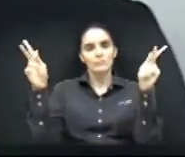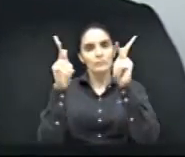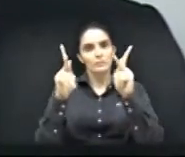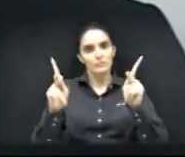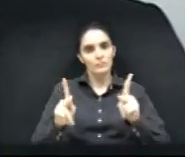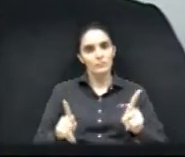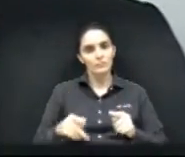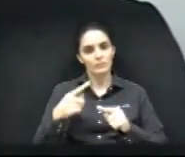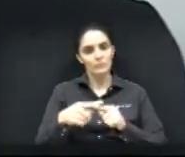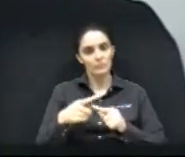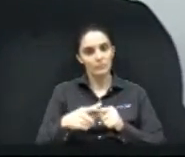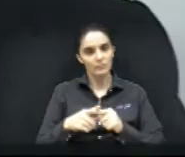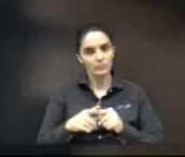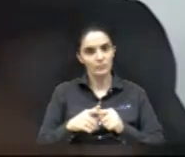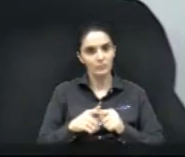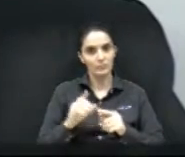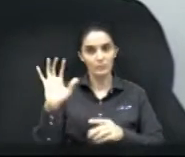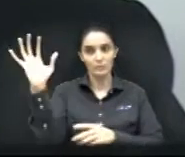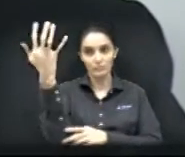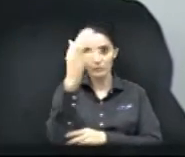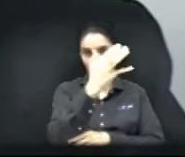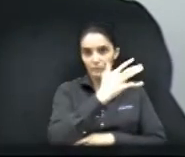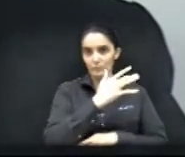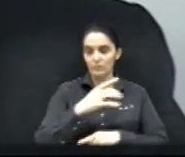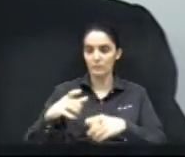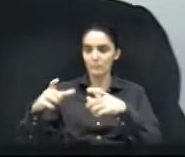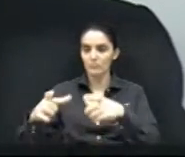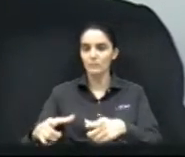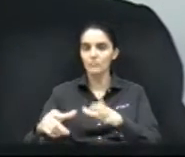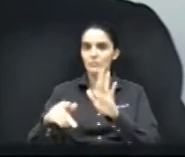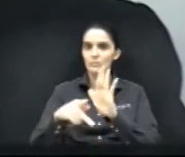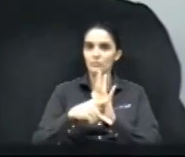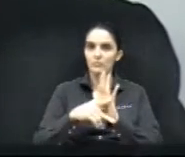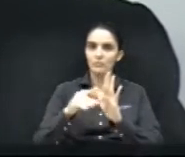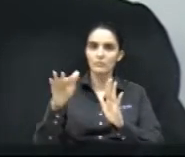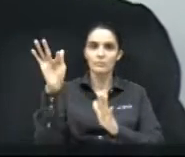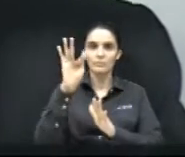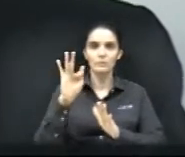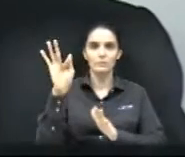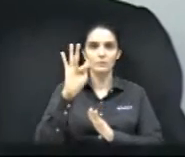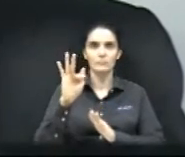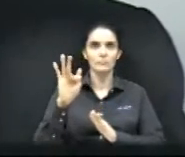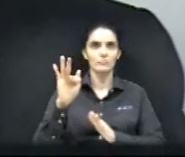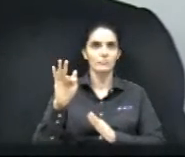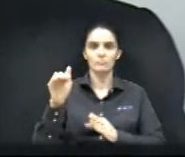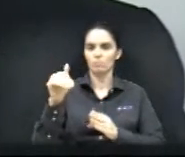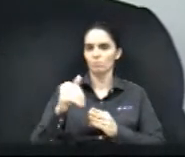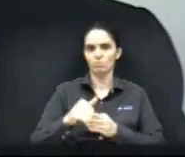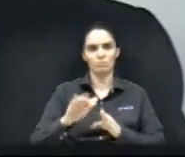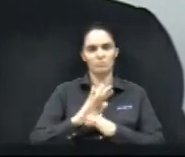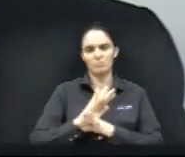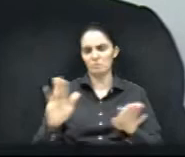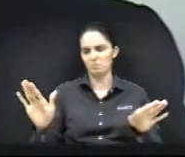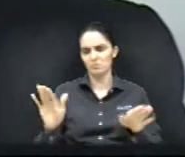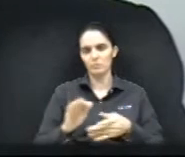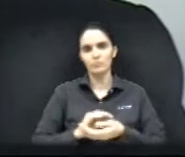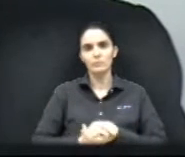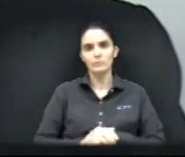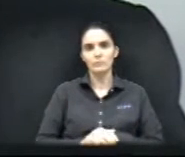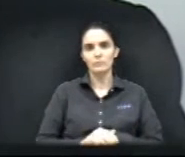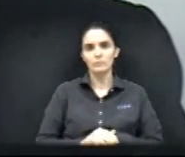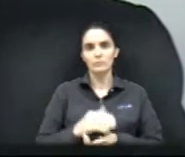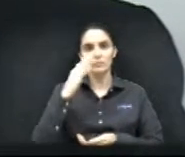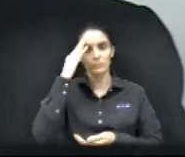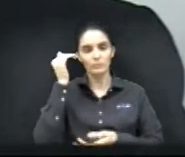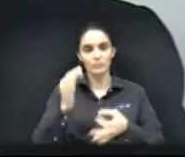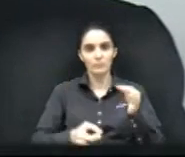sabe que aquilo lá é uma terra da União, existente da União. Não cabe plebiscito. Eu tenho certeza absoluta que na Justiça